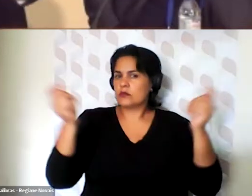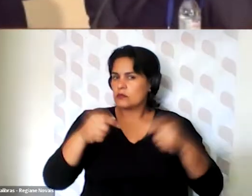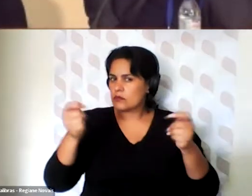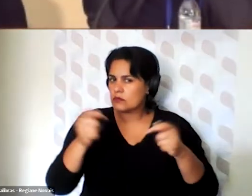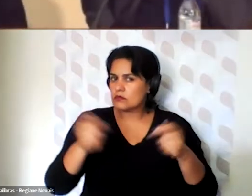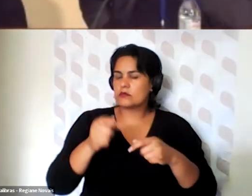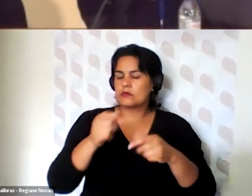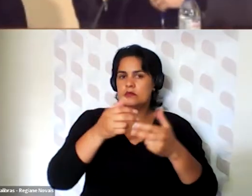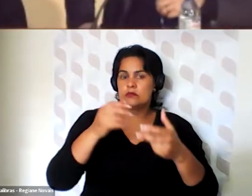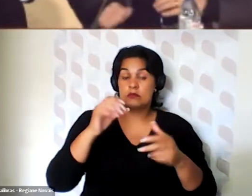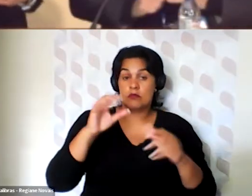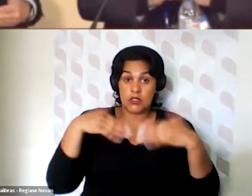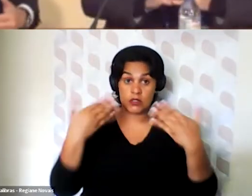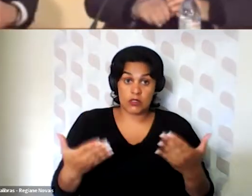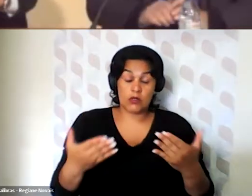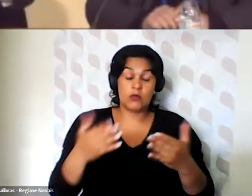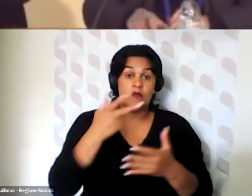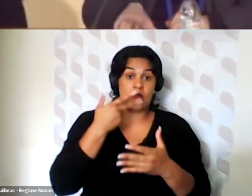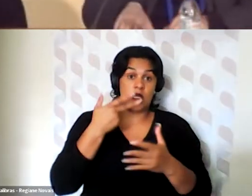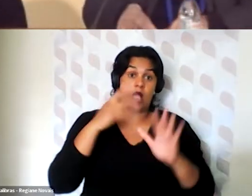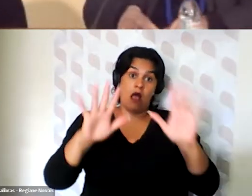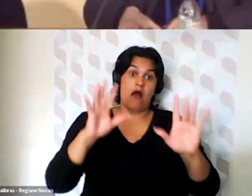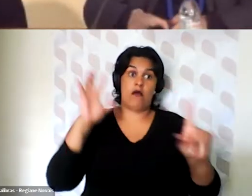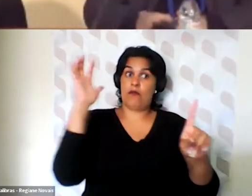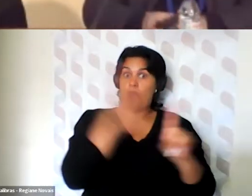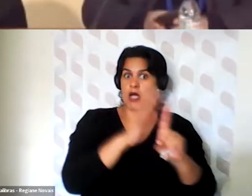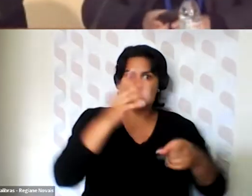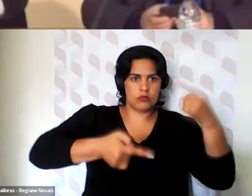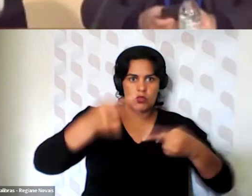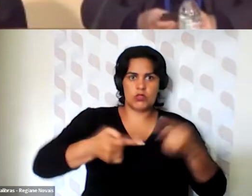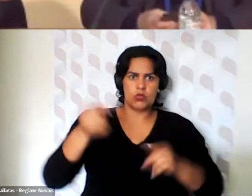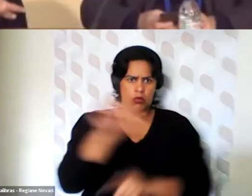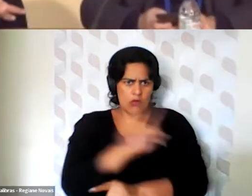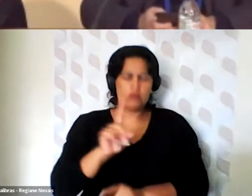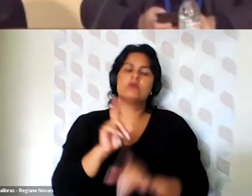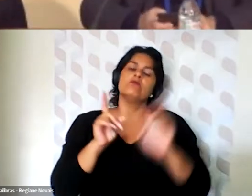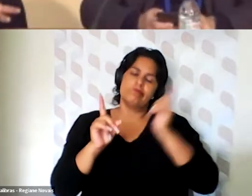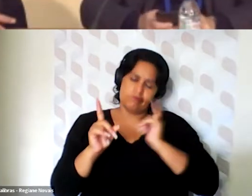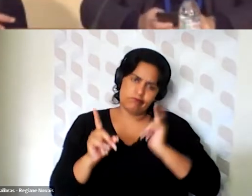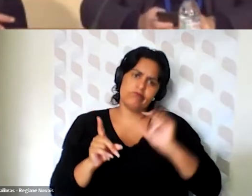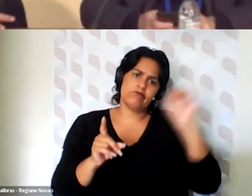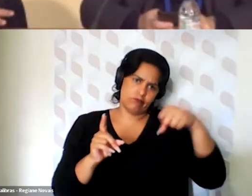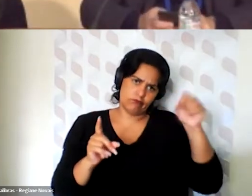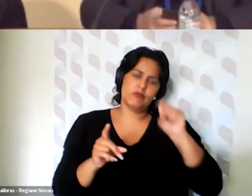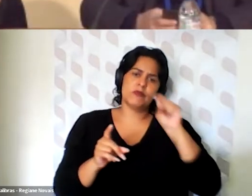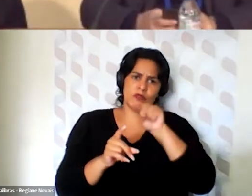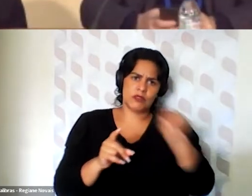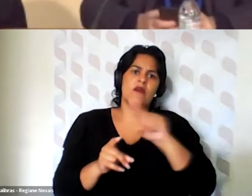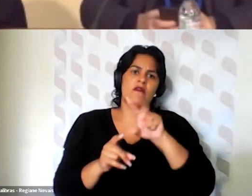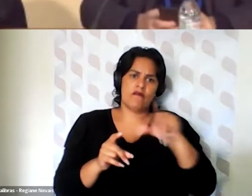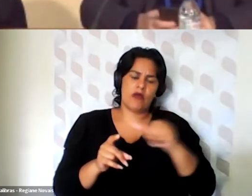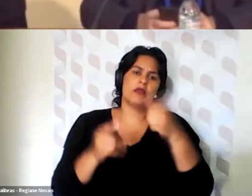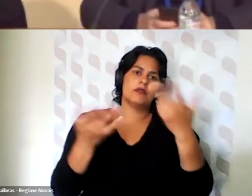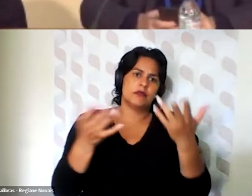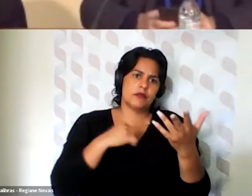democracia, a economia de mercado, a abertura comercial, isso são valores básicos aí da OCDE. Aí, efetivamente, se você